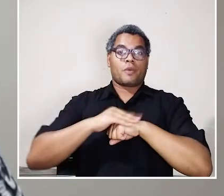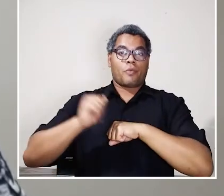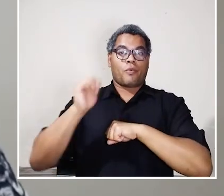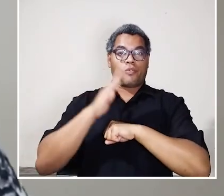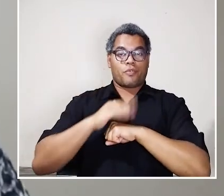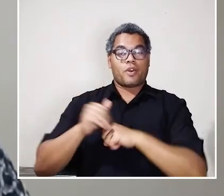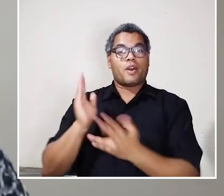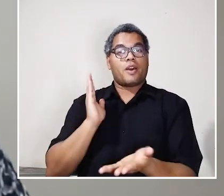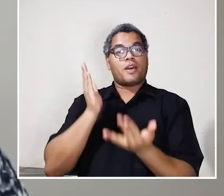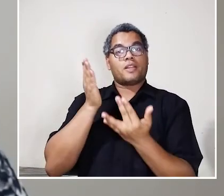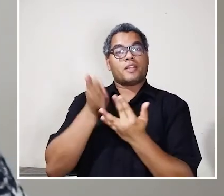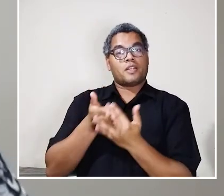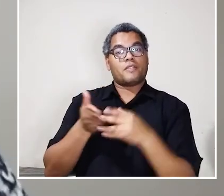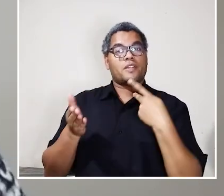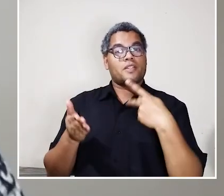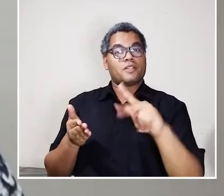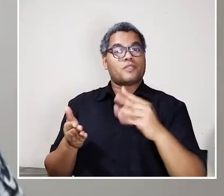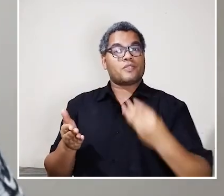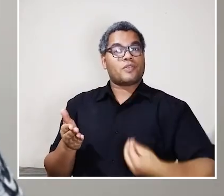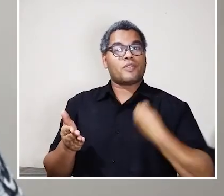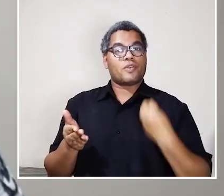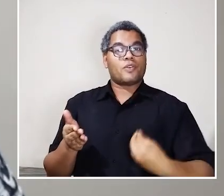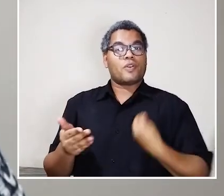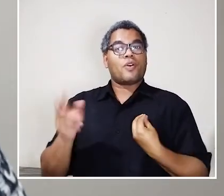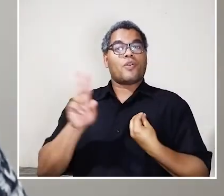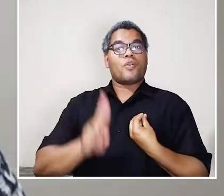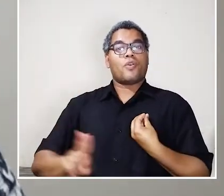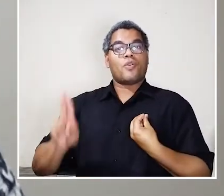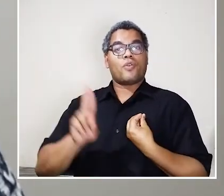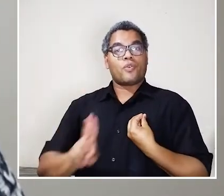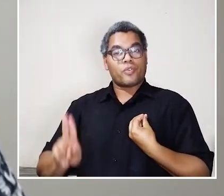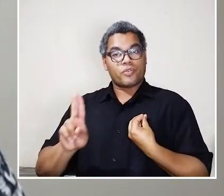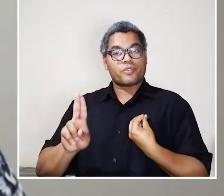ser confortadas através da sua vida,